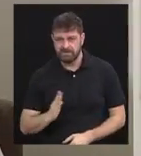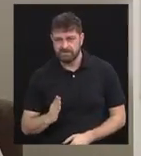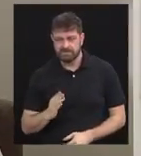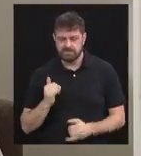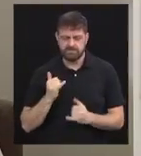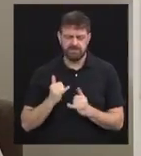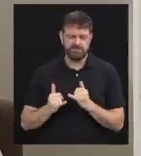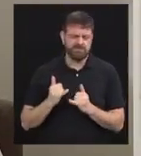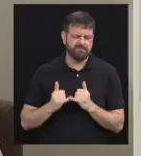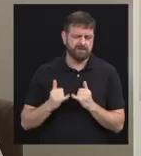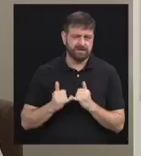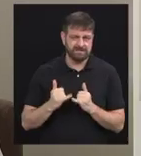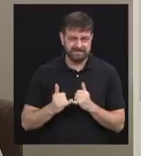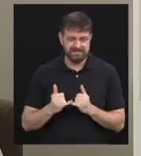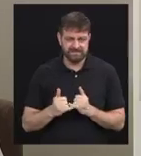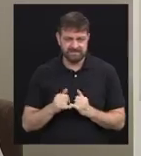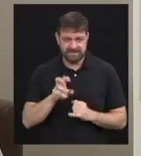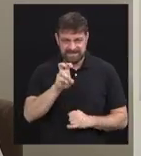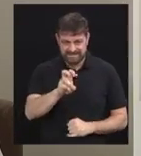aproximadamente